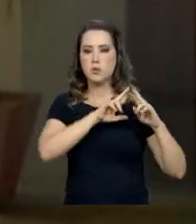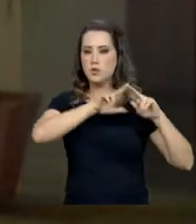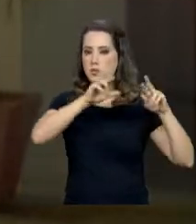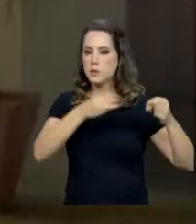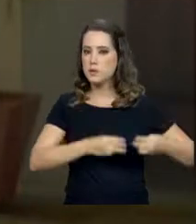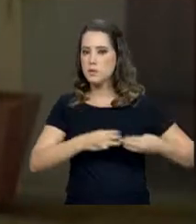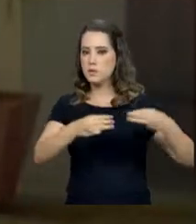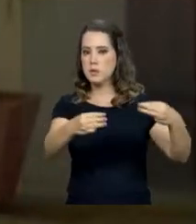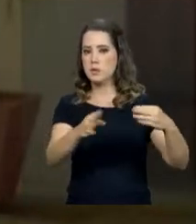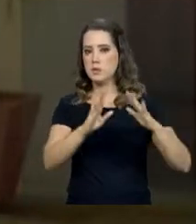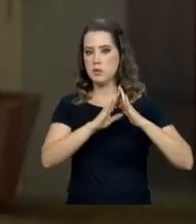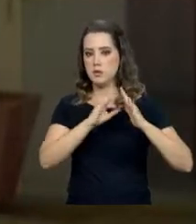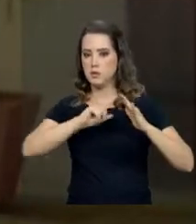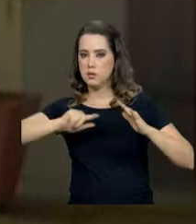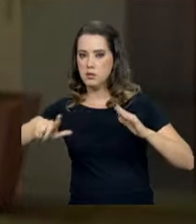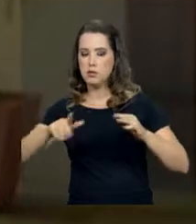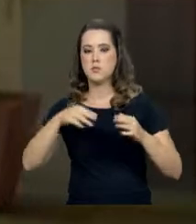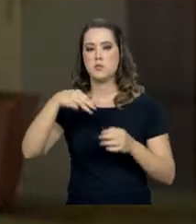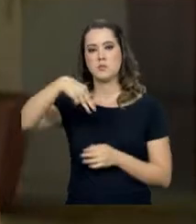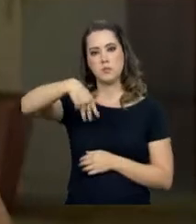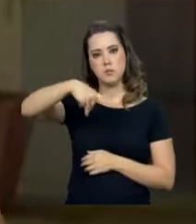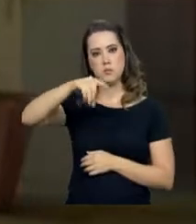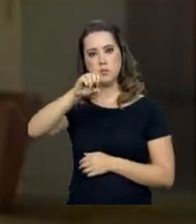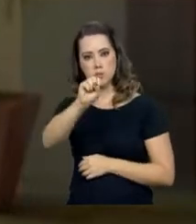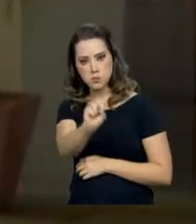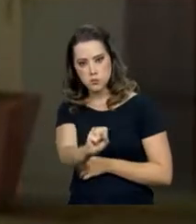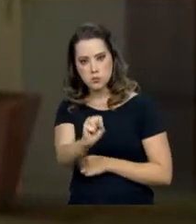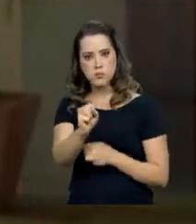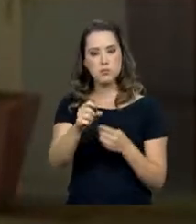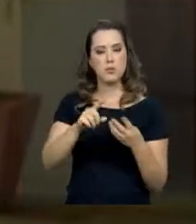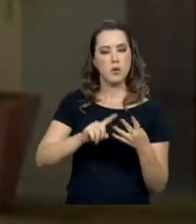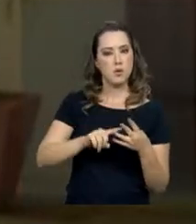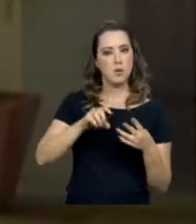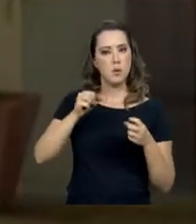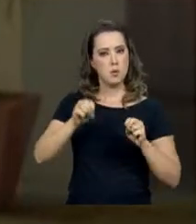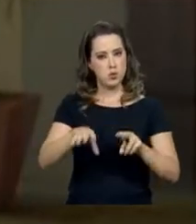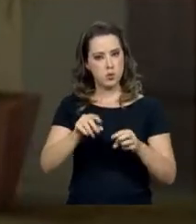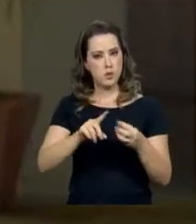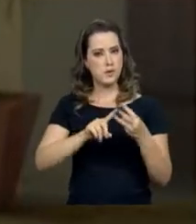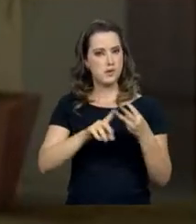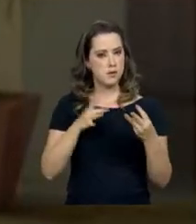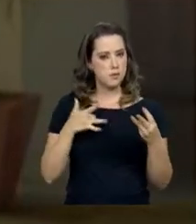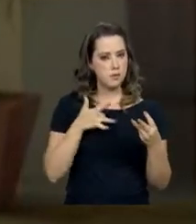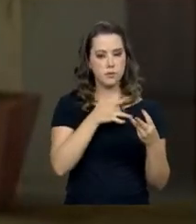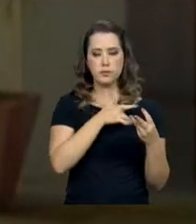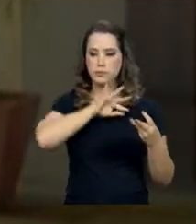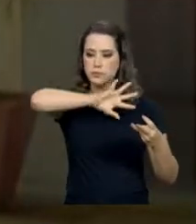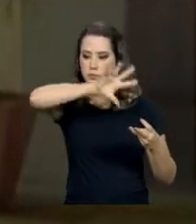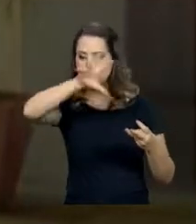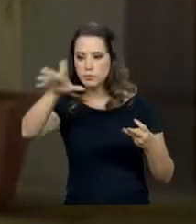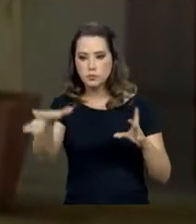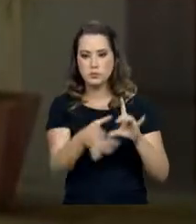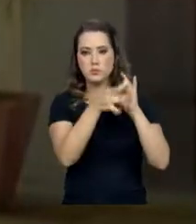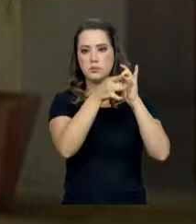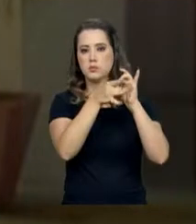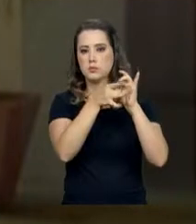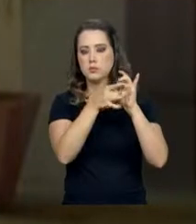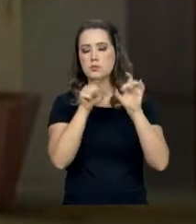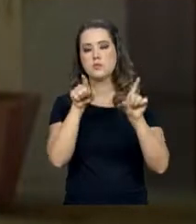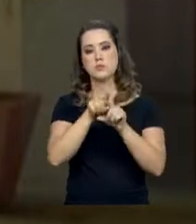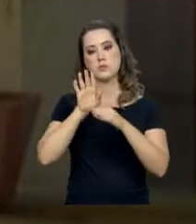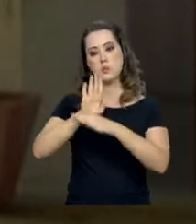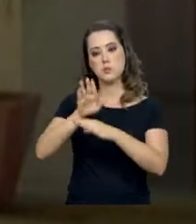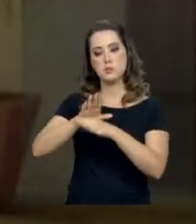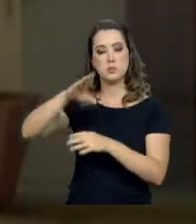Presidência da República, o Ministério do Desenvolvimento Social, Ministério da Educação, Ministério da Saúde e também um trabalho que recebe o apoio logístico